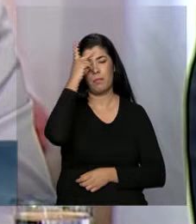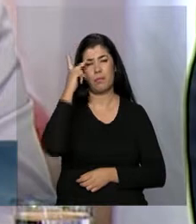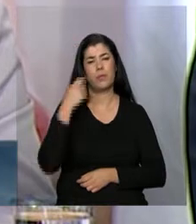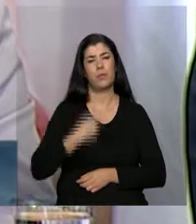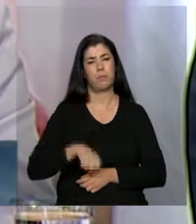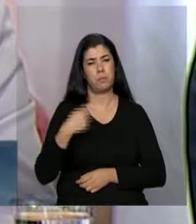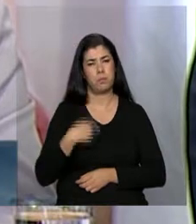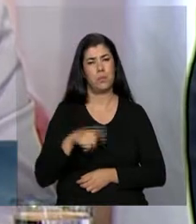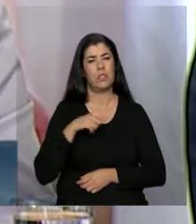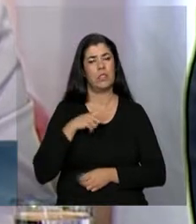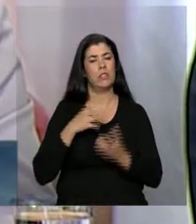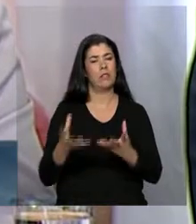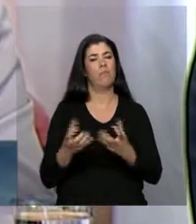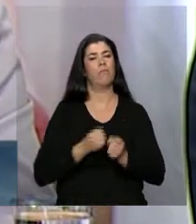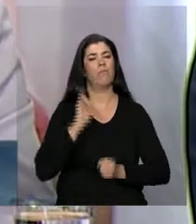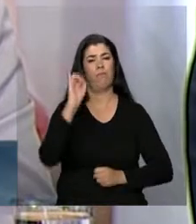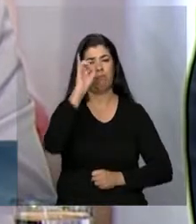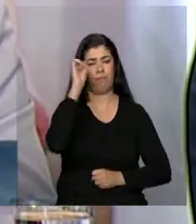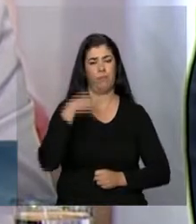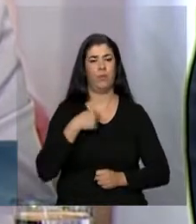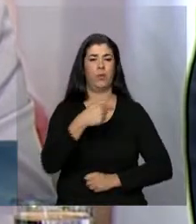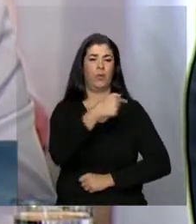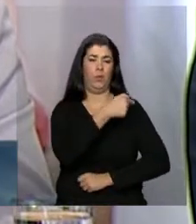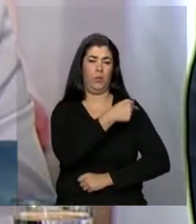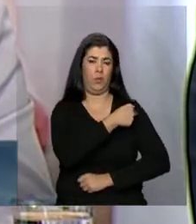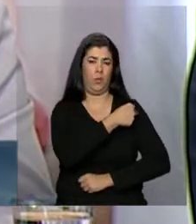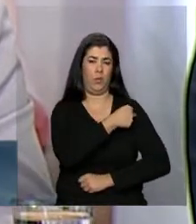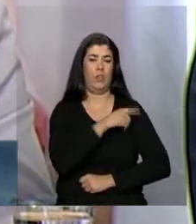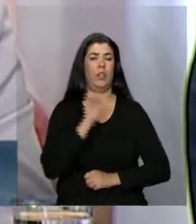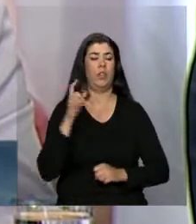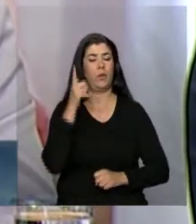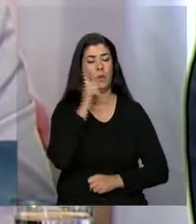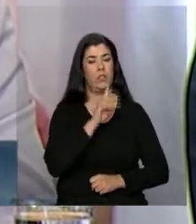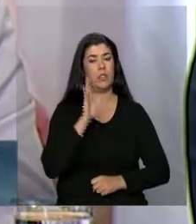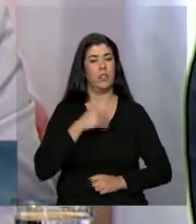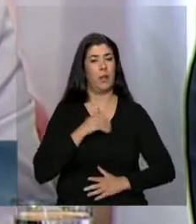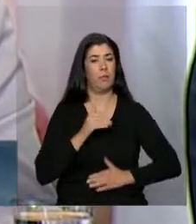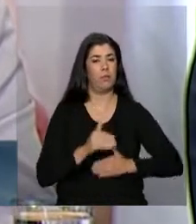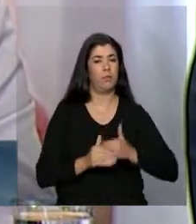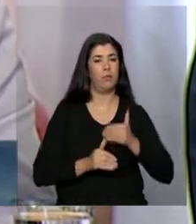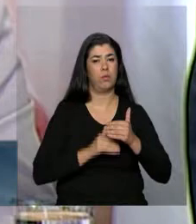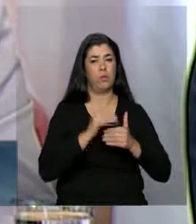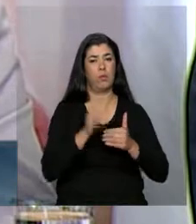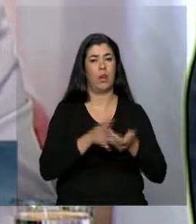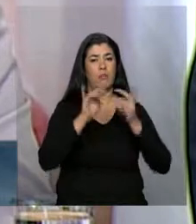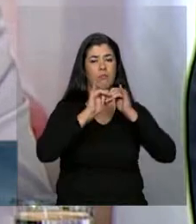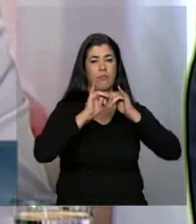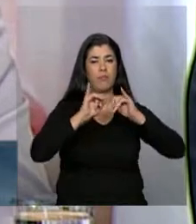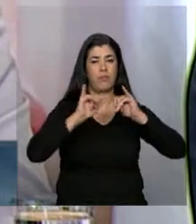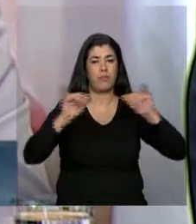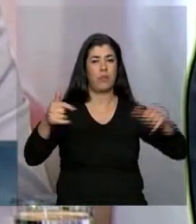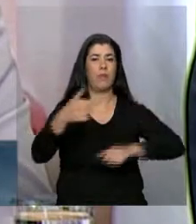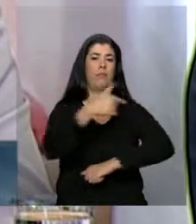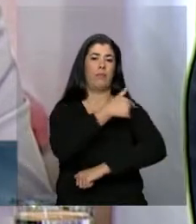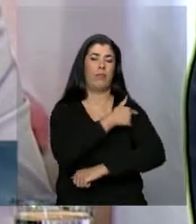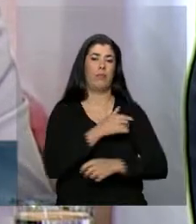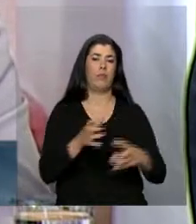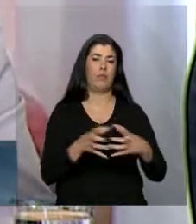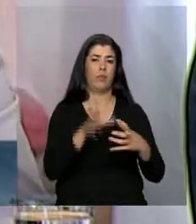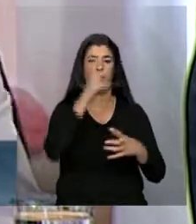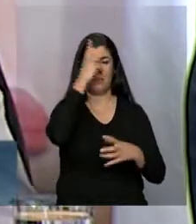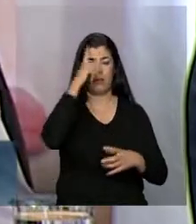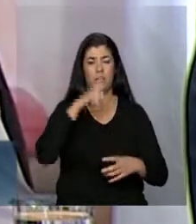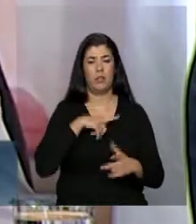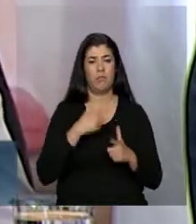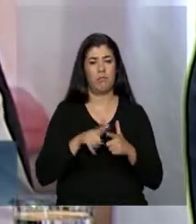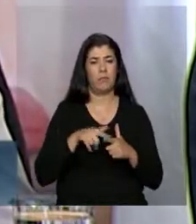que precisam se convencer da importância da vacinação, né, e conseguimos cada vez mais estar levando a vacinação a esse grupo de população